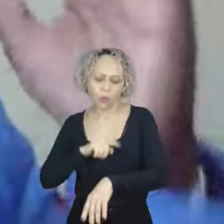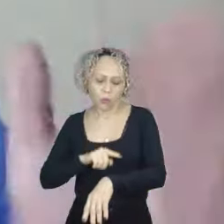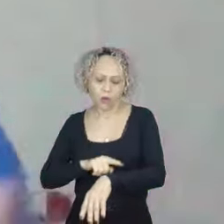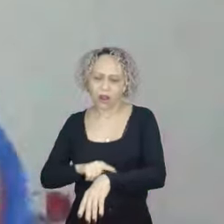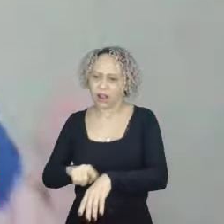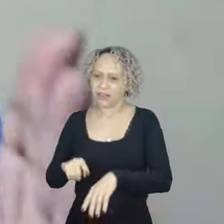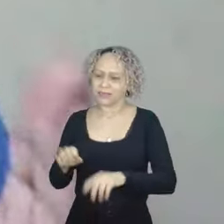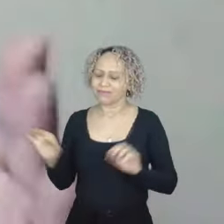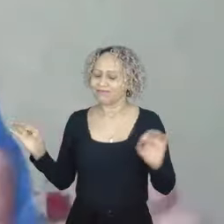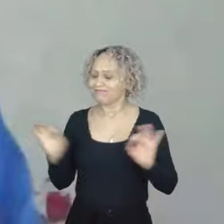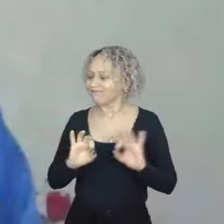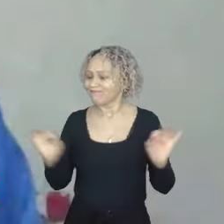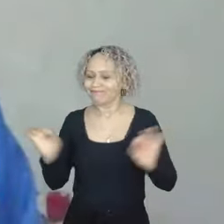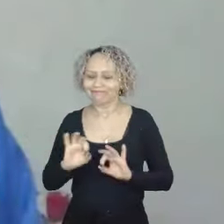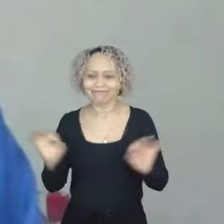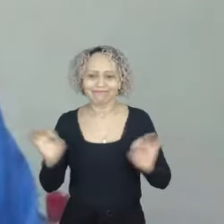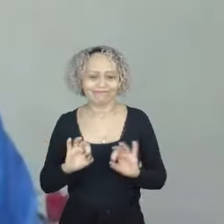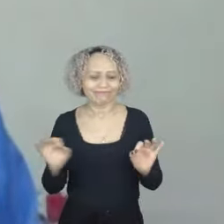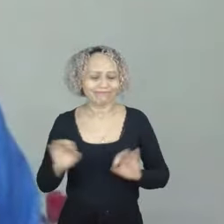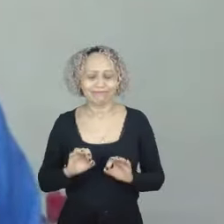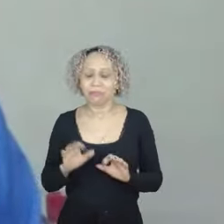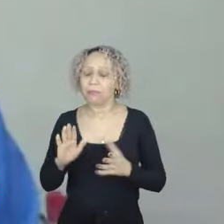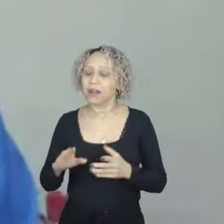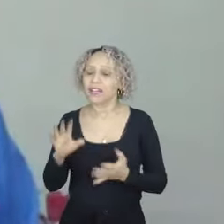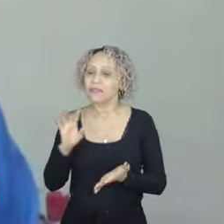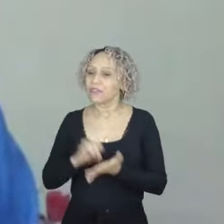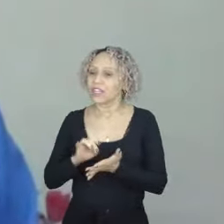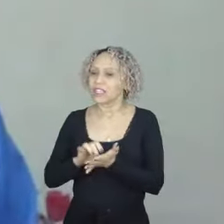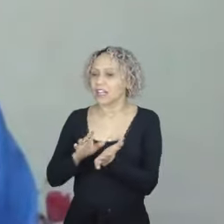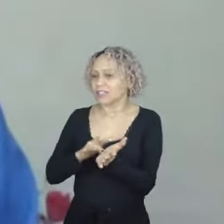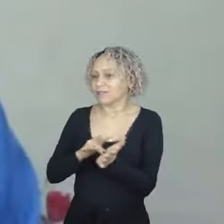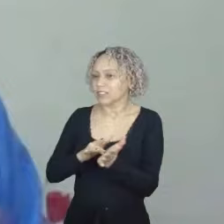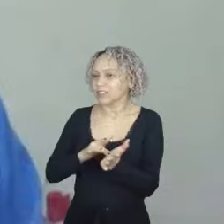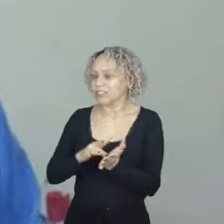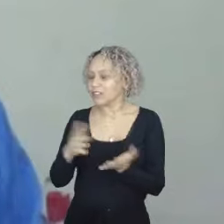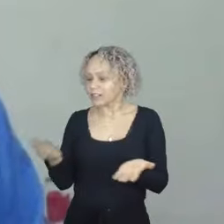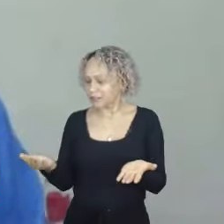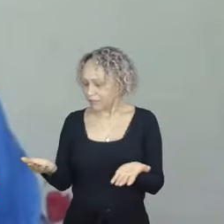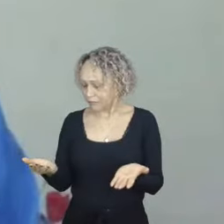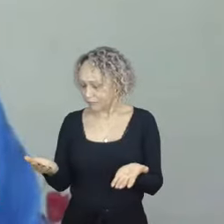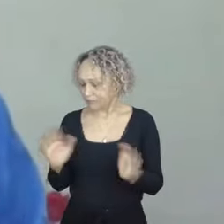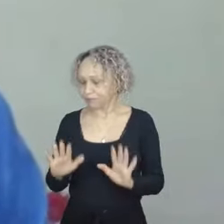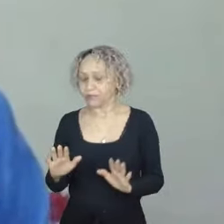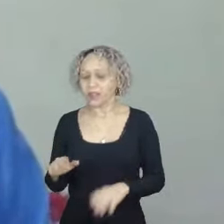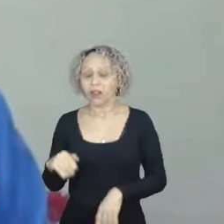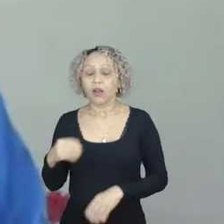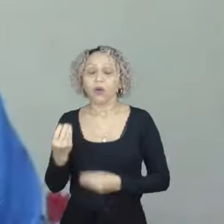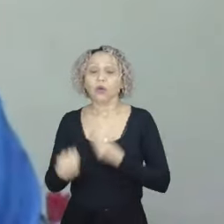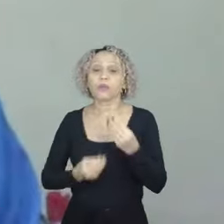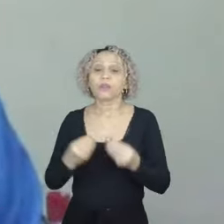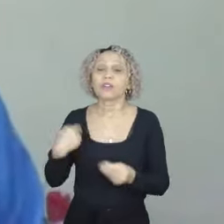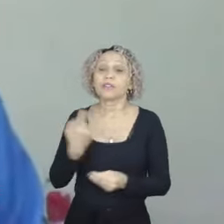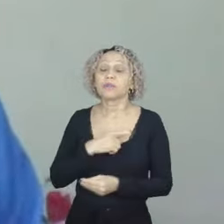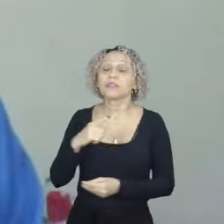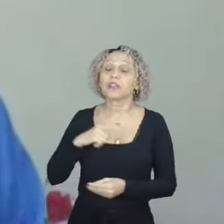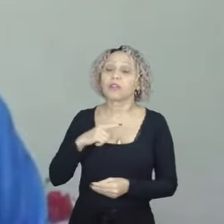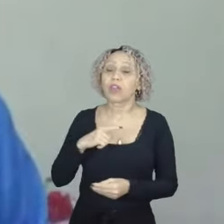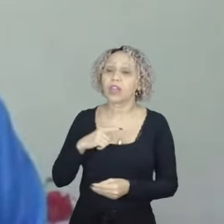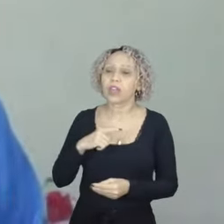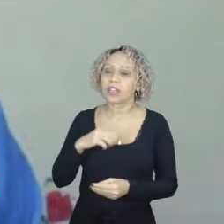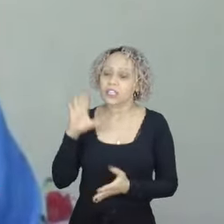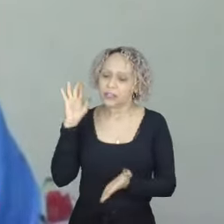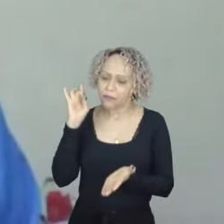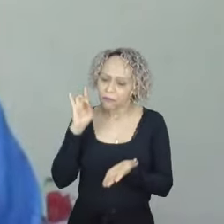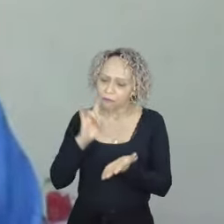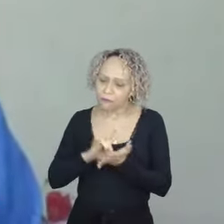coloca dentro daquela margem de acesso aos direitos, né? Então, para a gente ter o acesso ao direito real, o PT criou essa